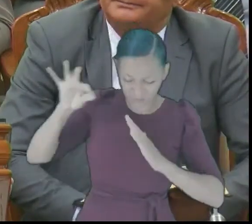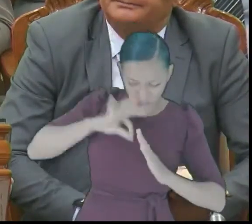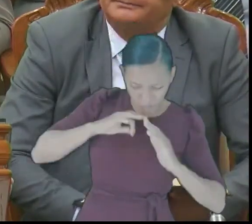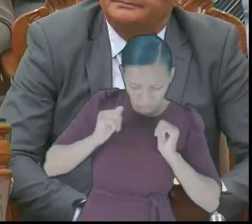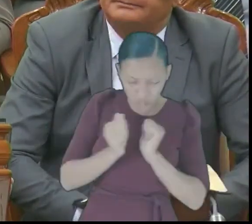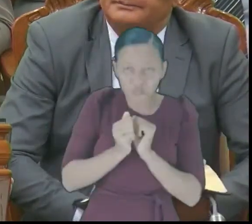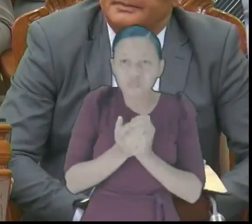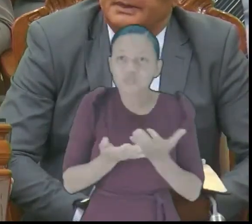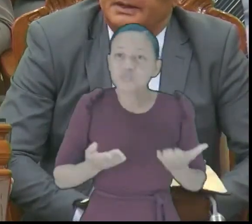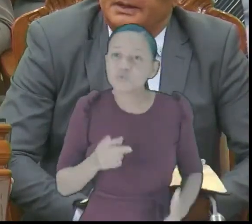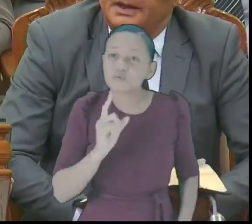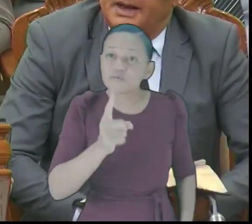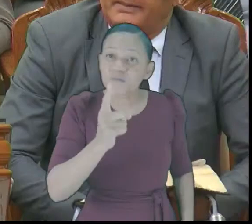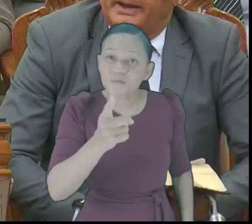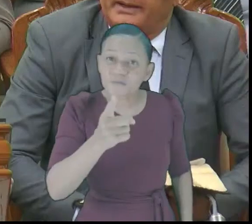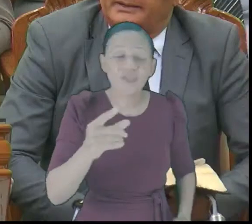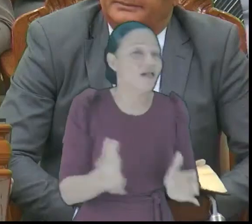você.